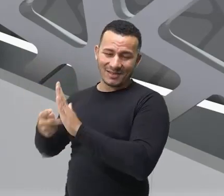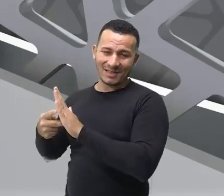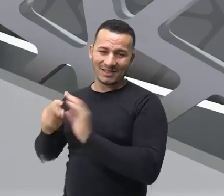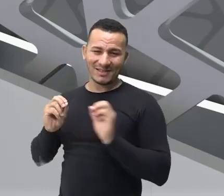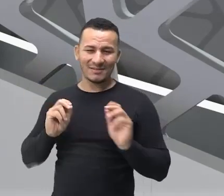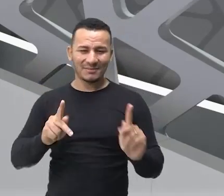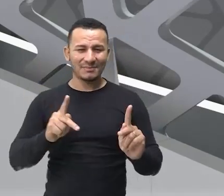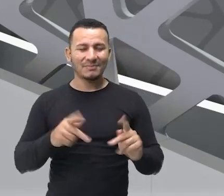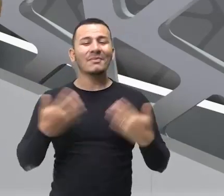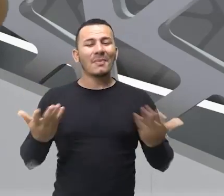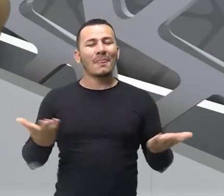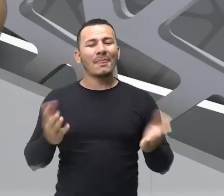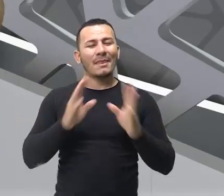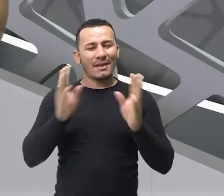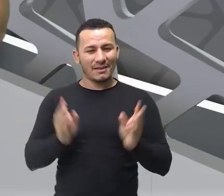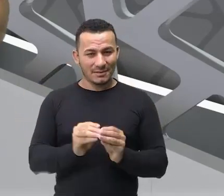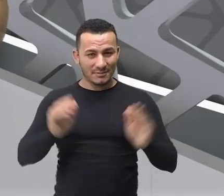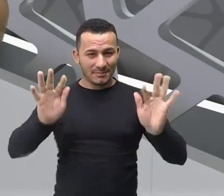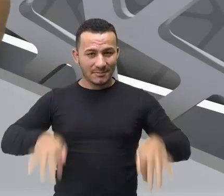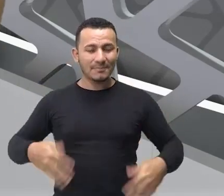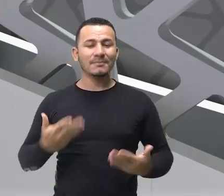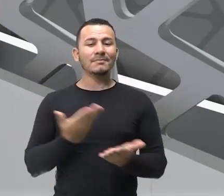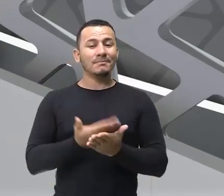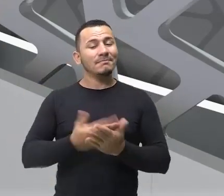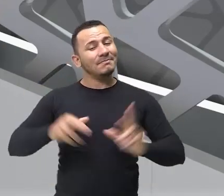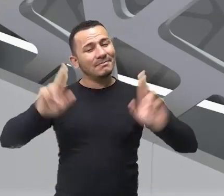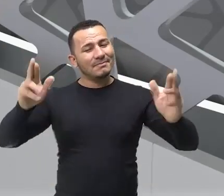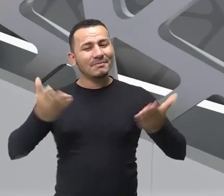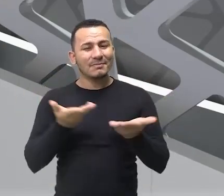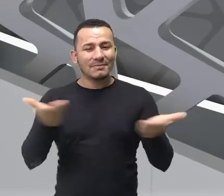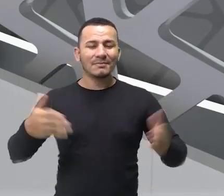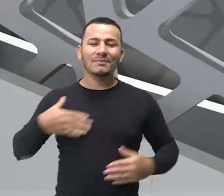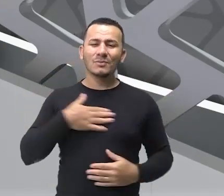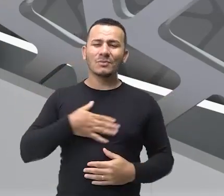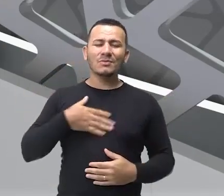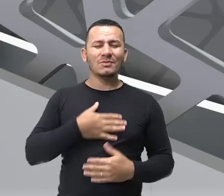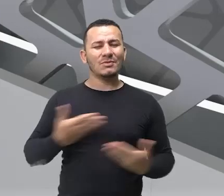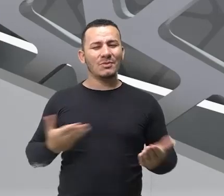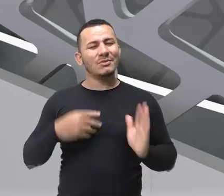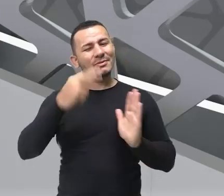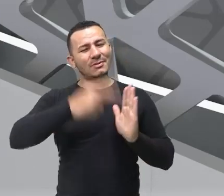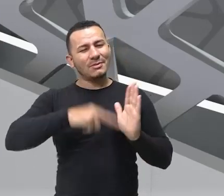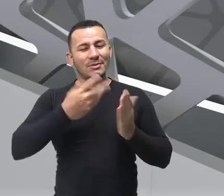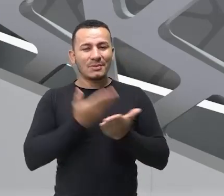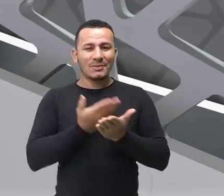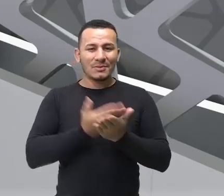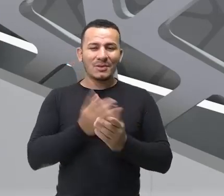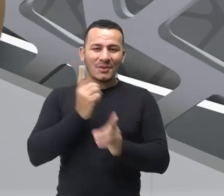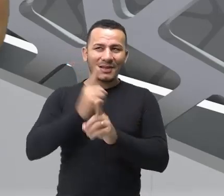gente? Então, encerro aqui a nossa aula. Espero que vocês tenham gostado, tá